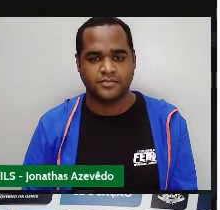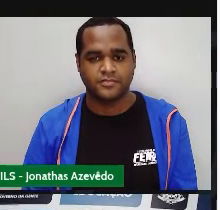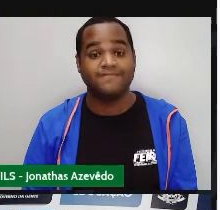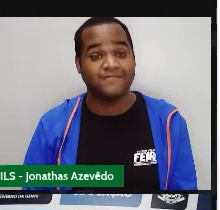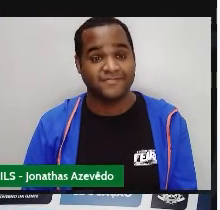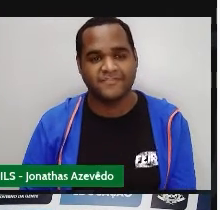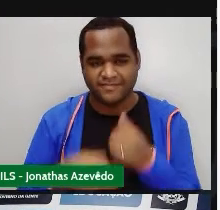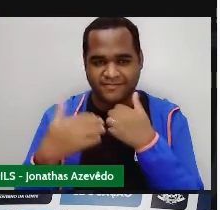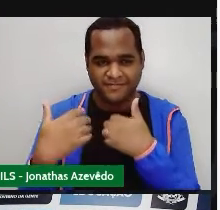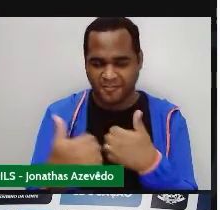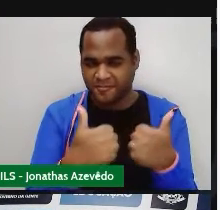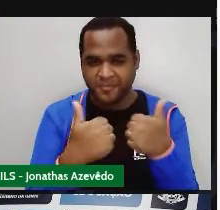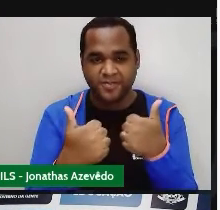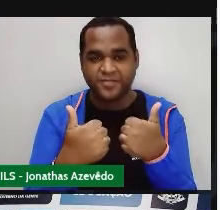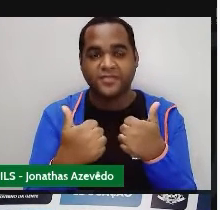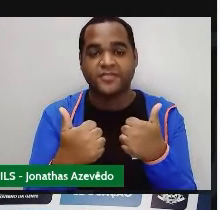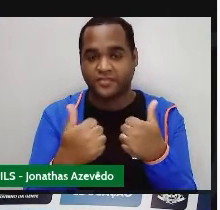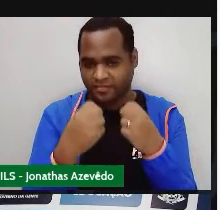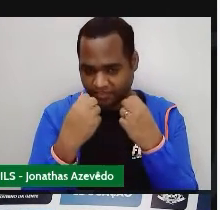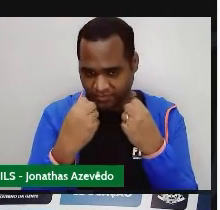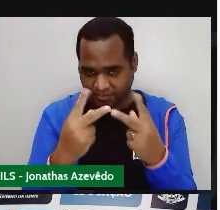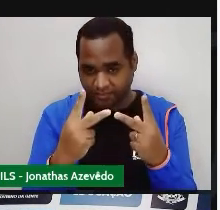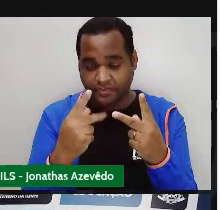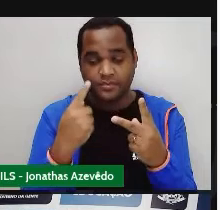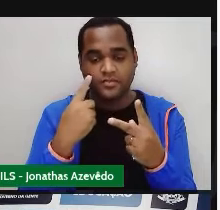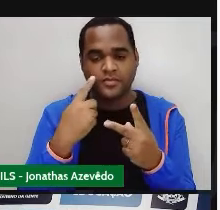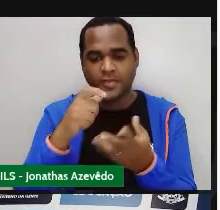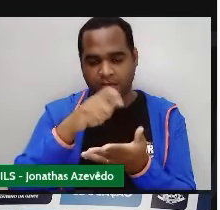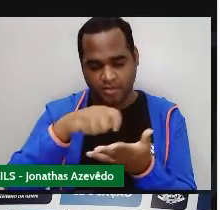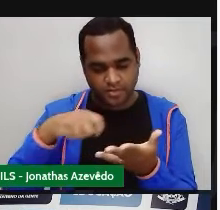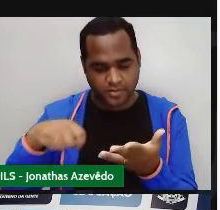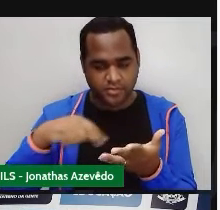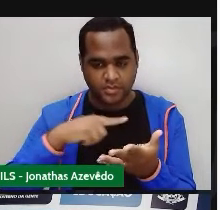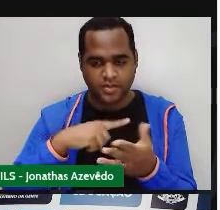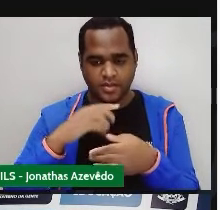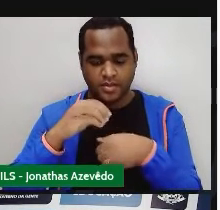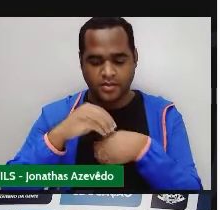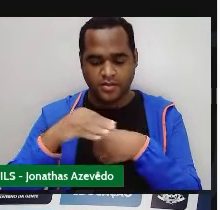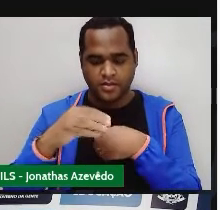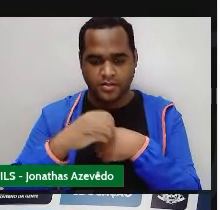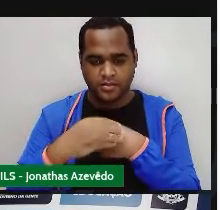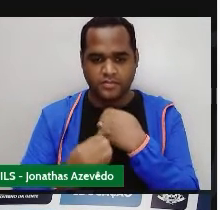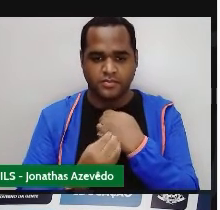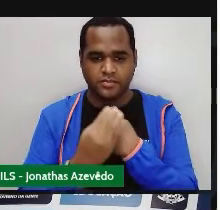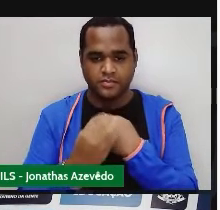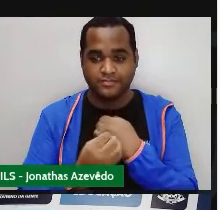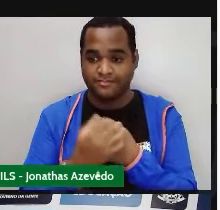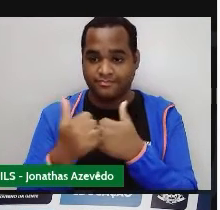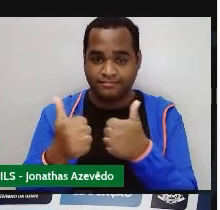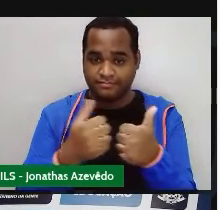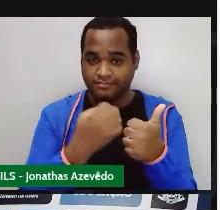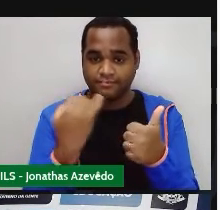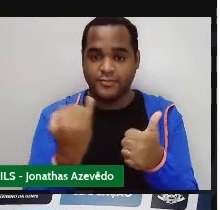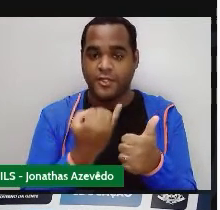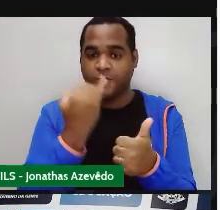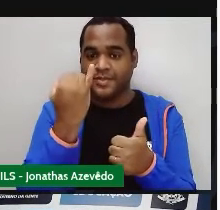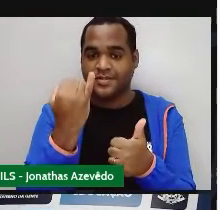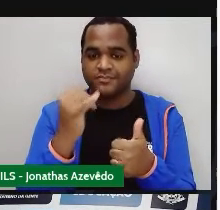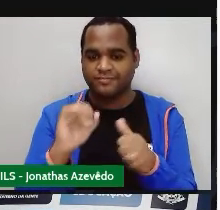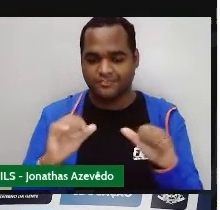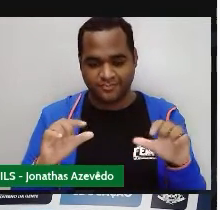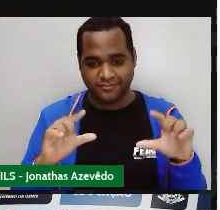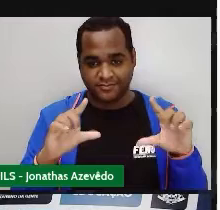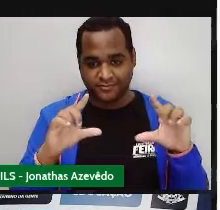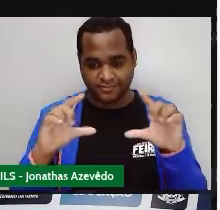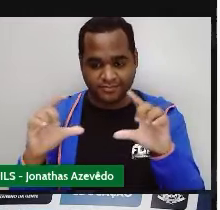O Bacana Então tá aqui a notamos uma informação que é importante dessas sete